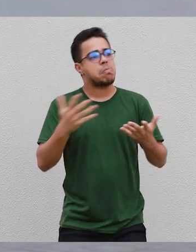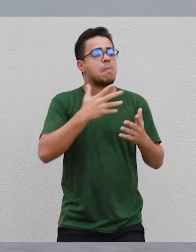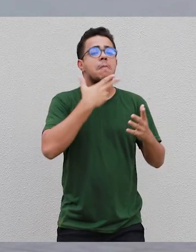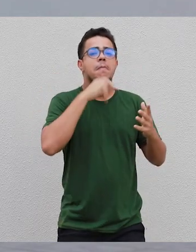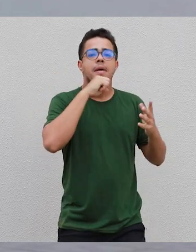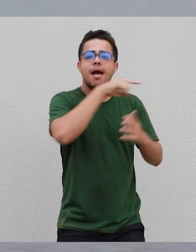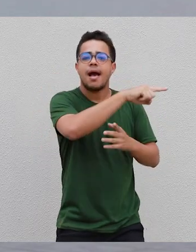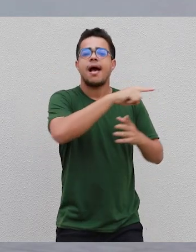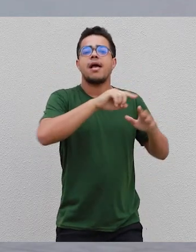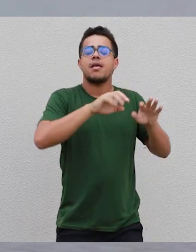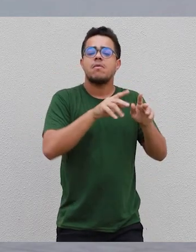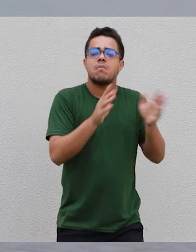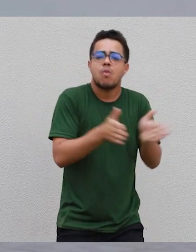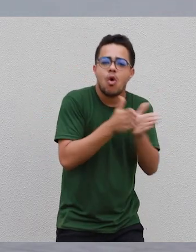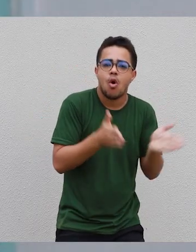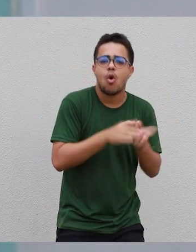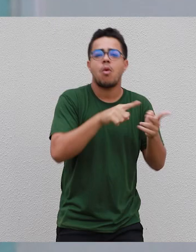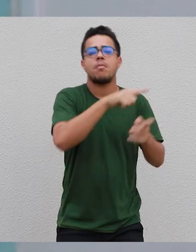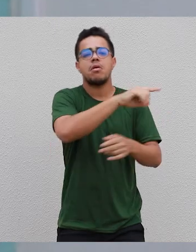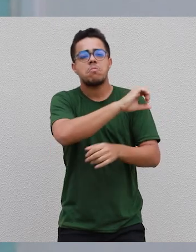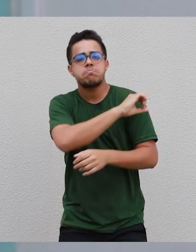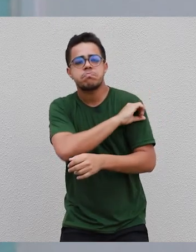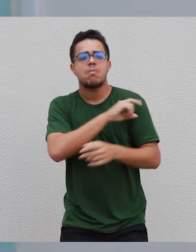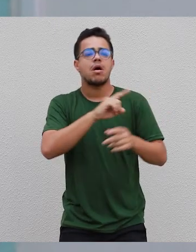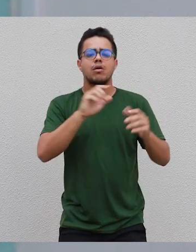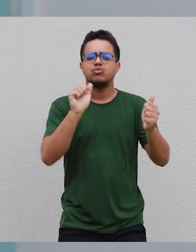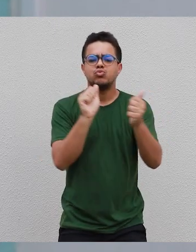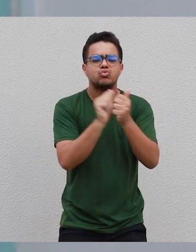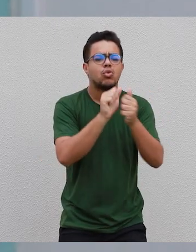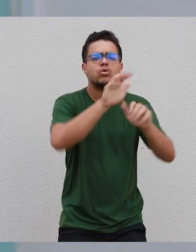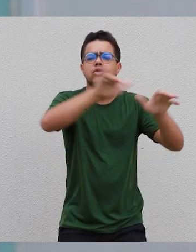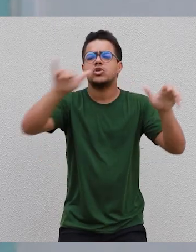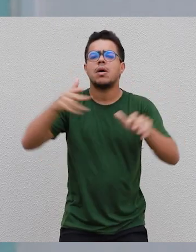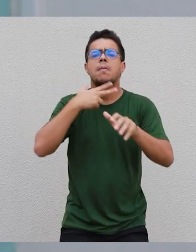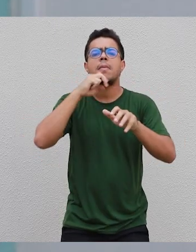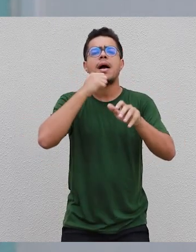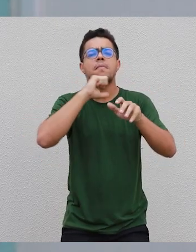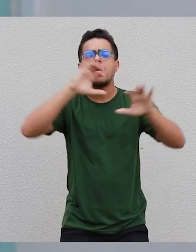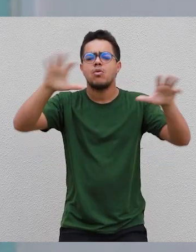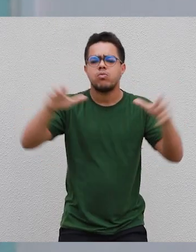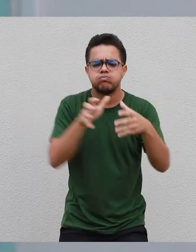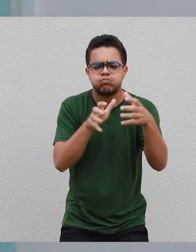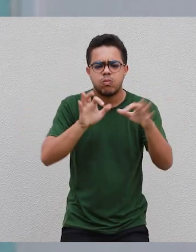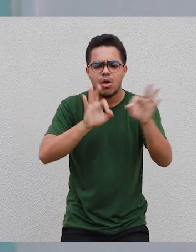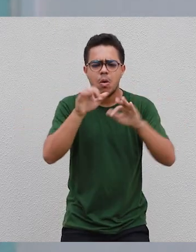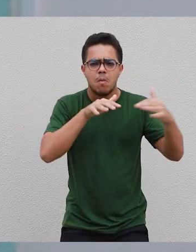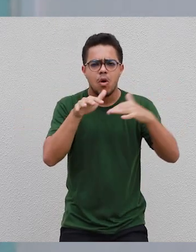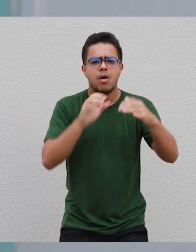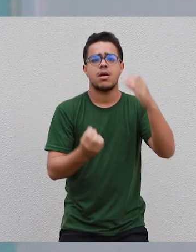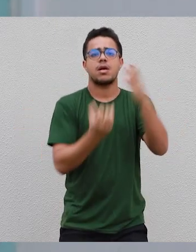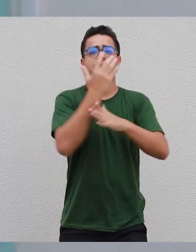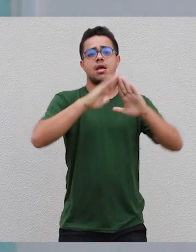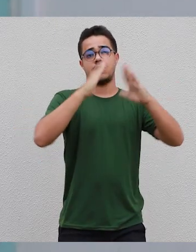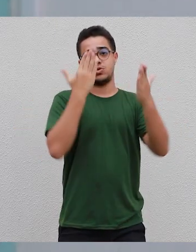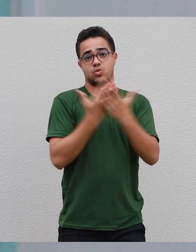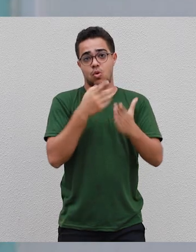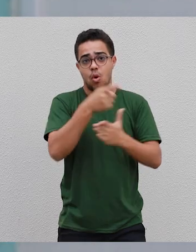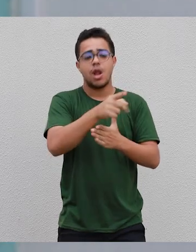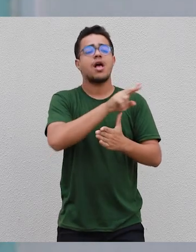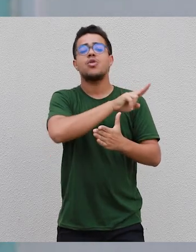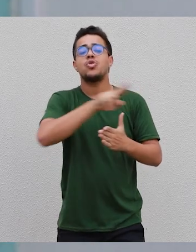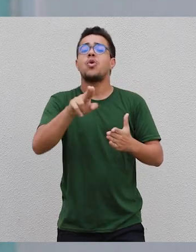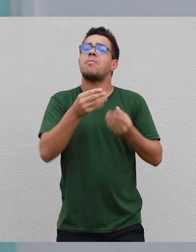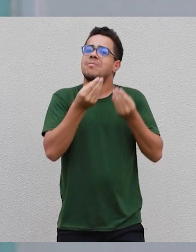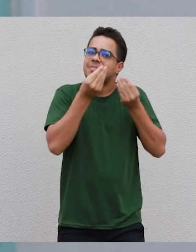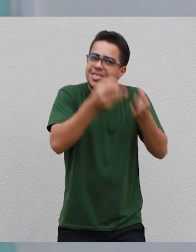origem humilde, mesmo sendo analfabeto, ele se juntou com outros pais, criou um movimento lá para fundar uma escola, que ele até